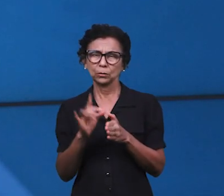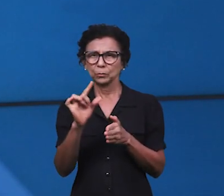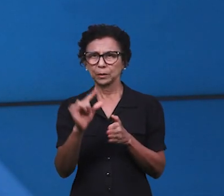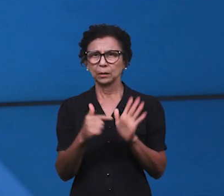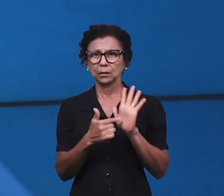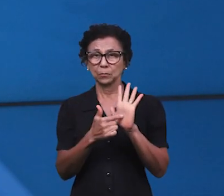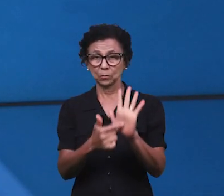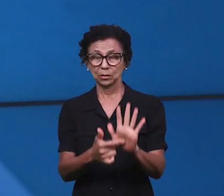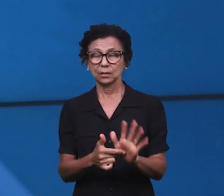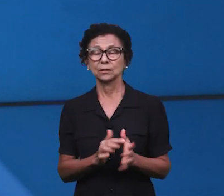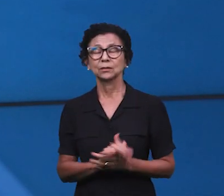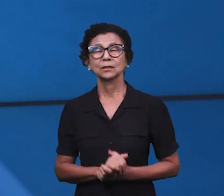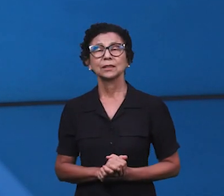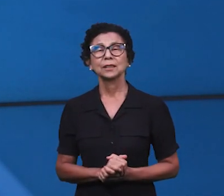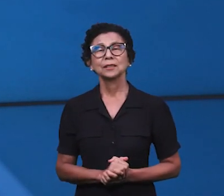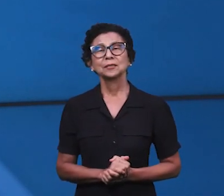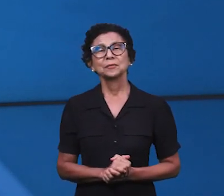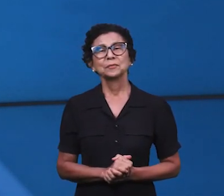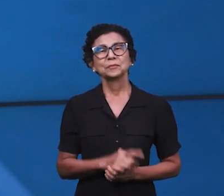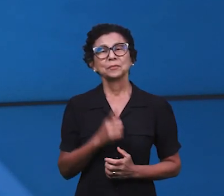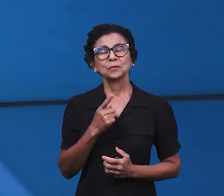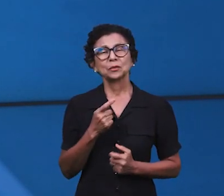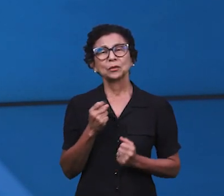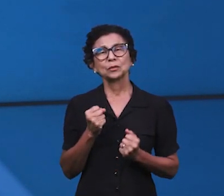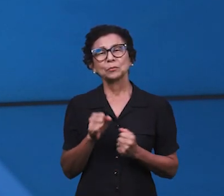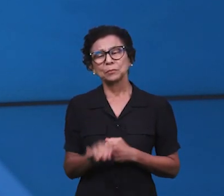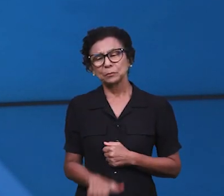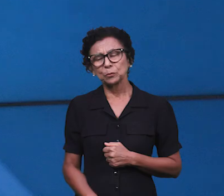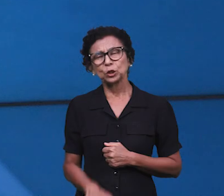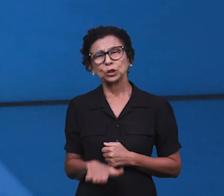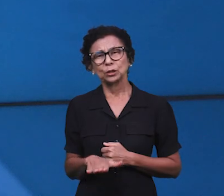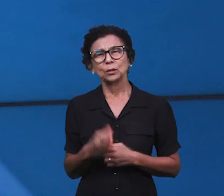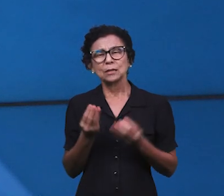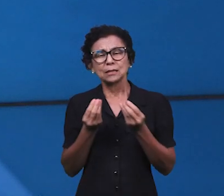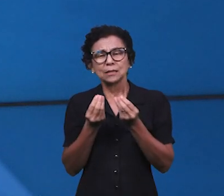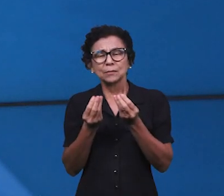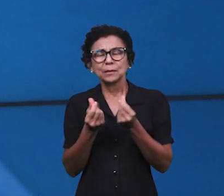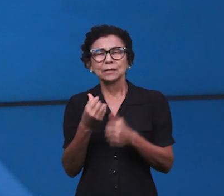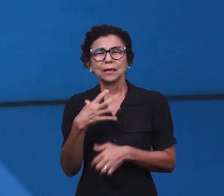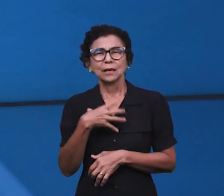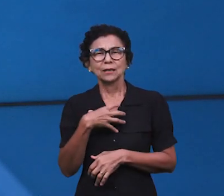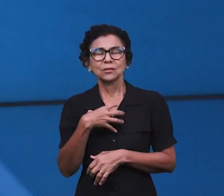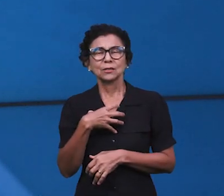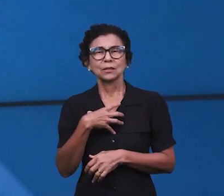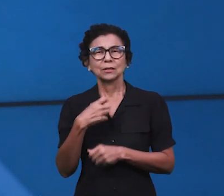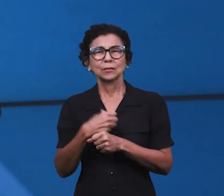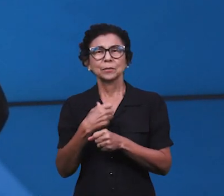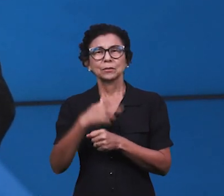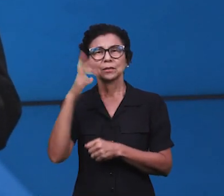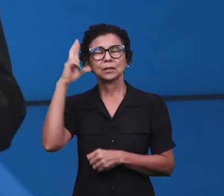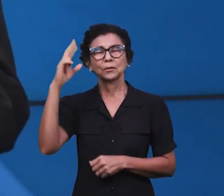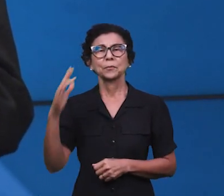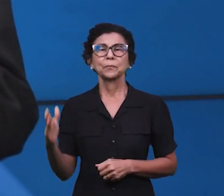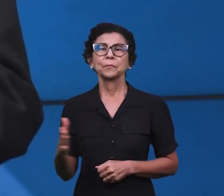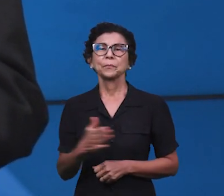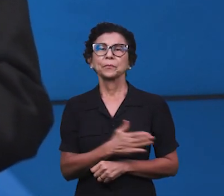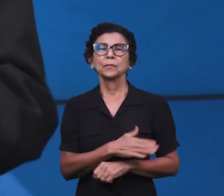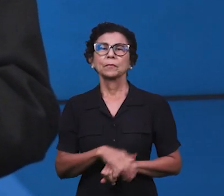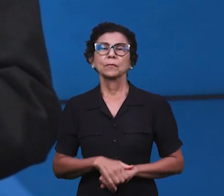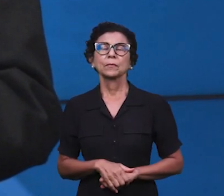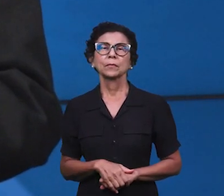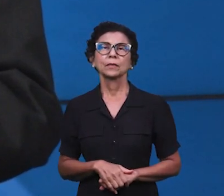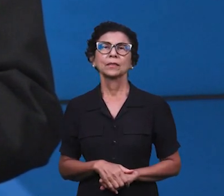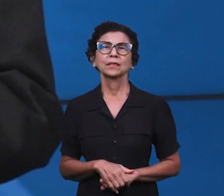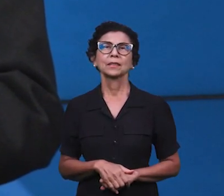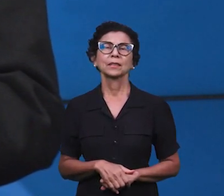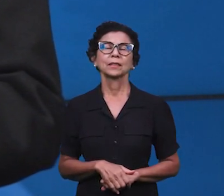sensíveis às coisas da obra do Senhor. E também a resposta muito boa que foi dada pela Raquel, né, ali lá de Arapiraca, quando ali